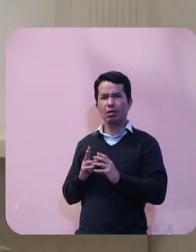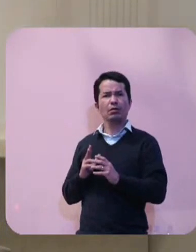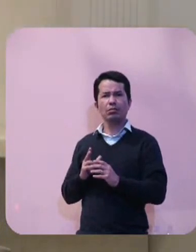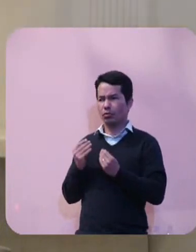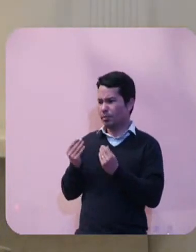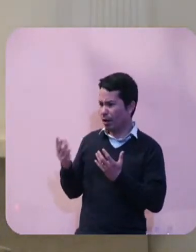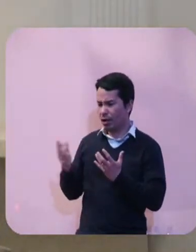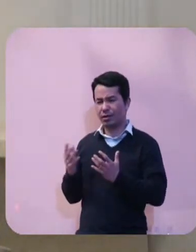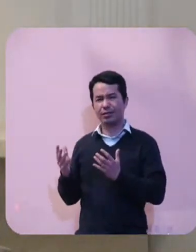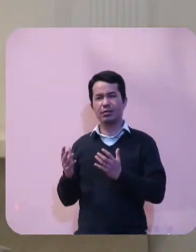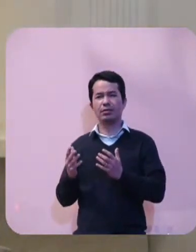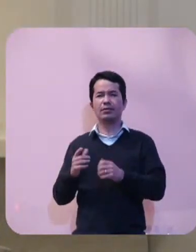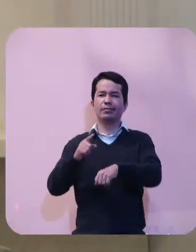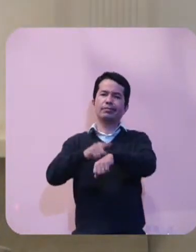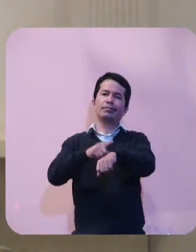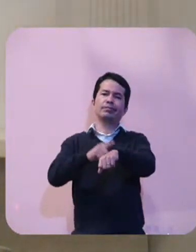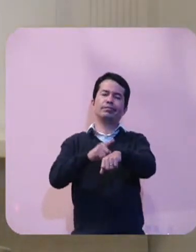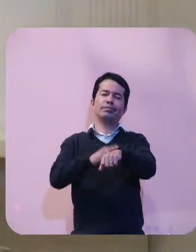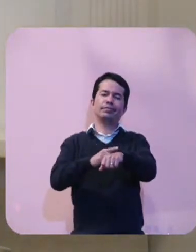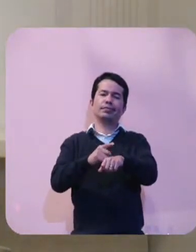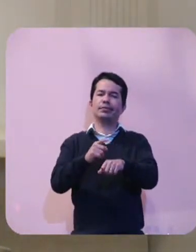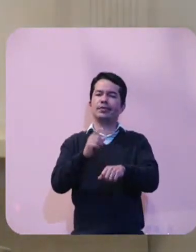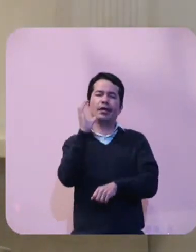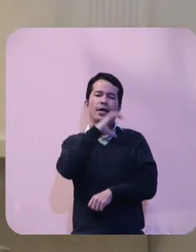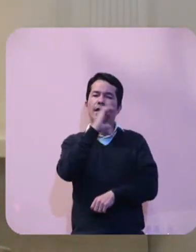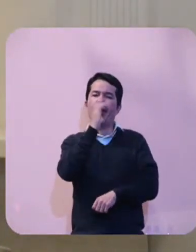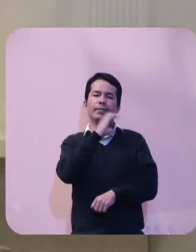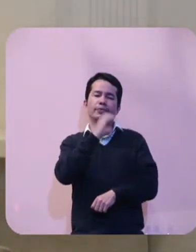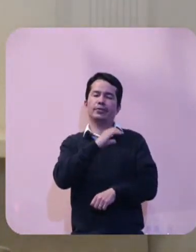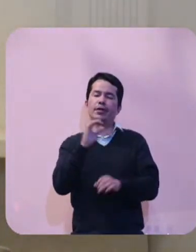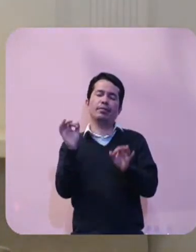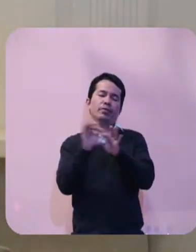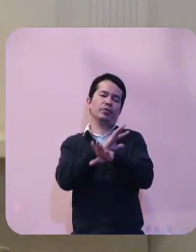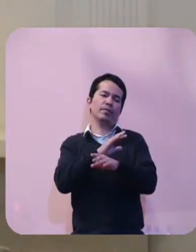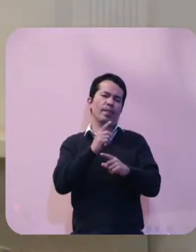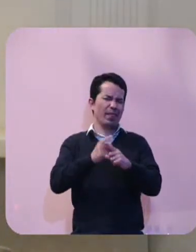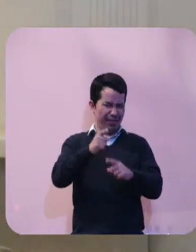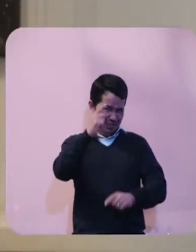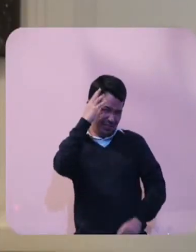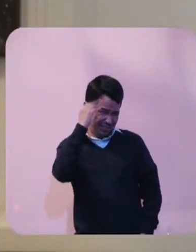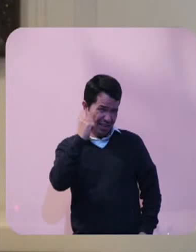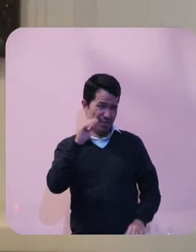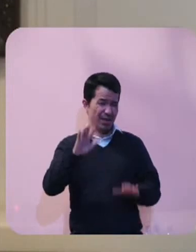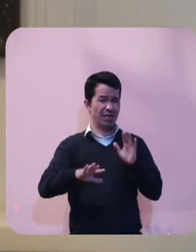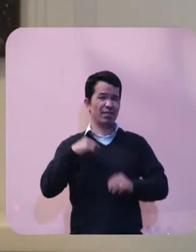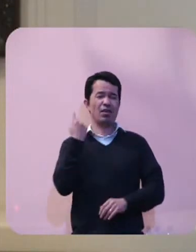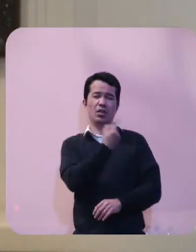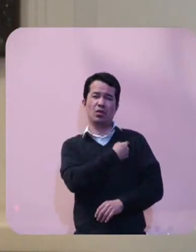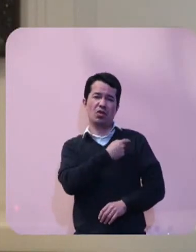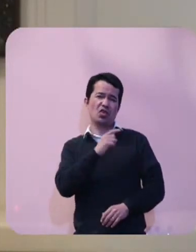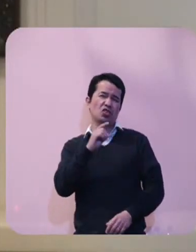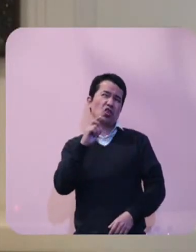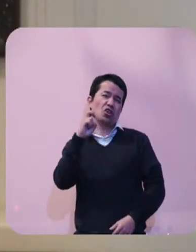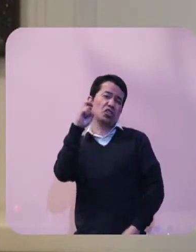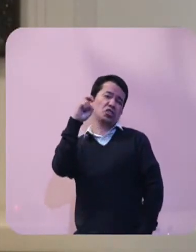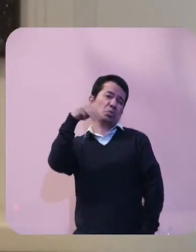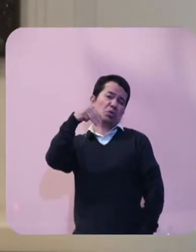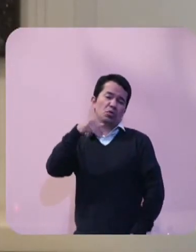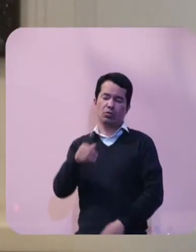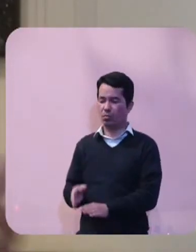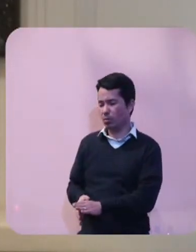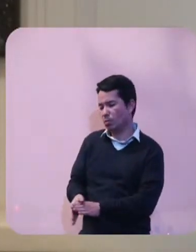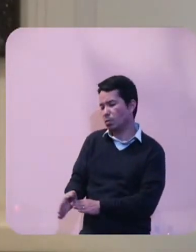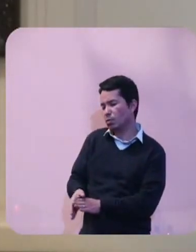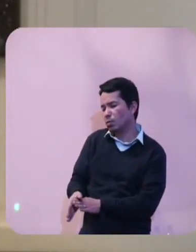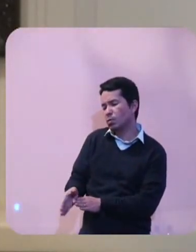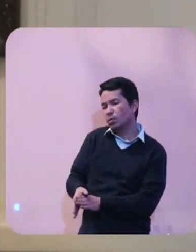deles. Sabe por quê? Porque tratar o coração não é um papo de 5 minutos. Tratar o coração é